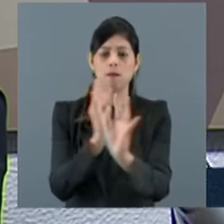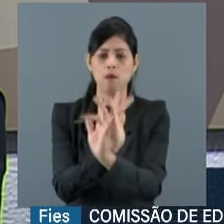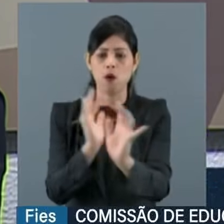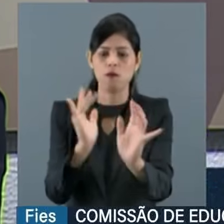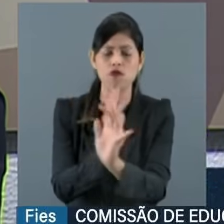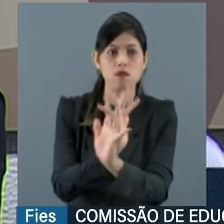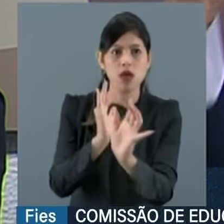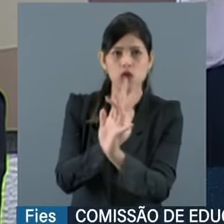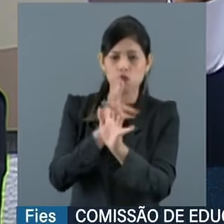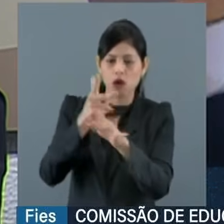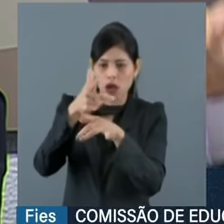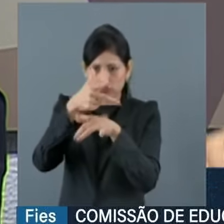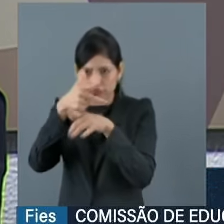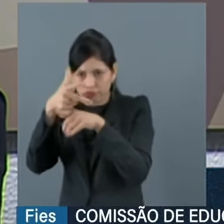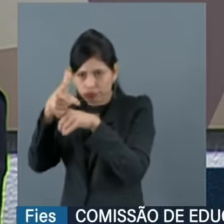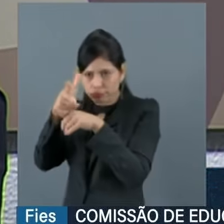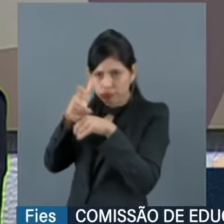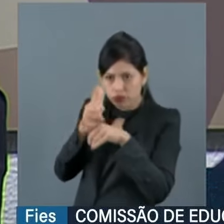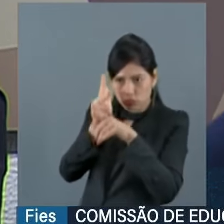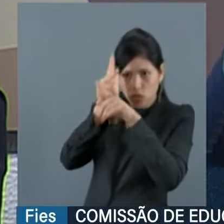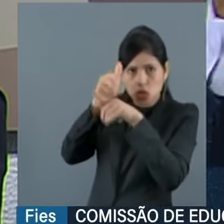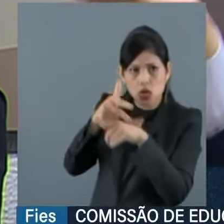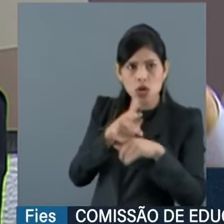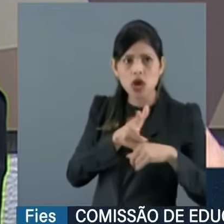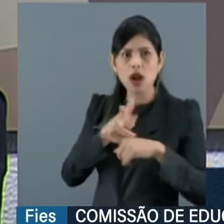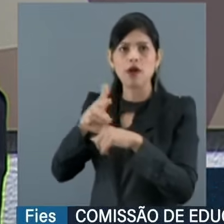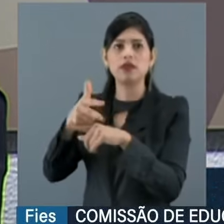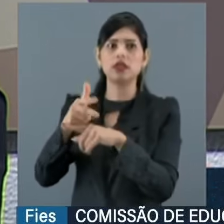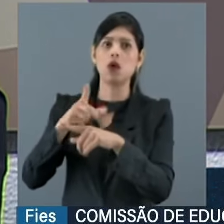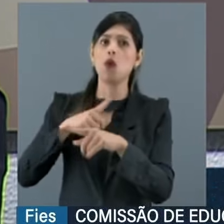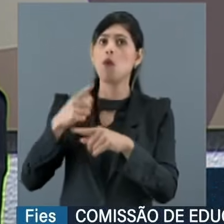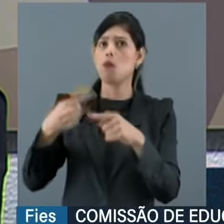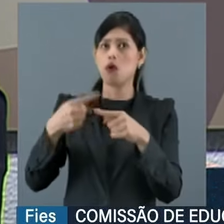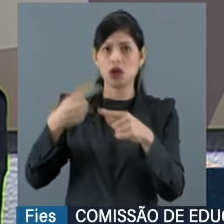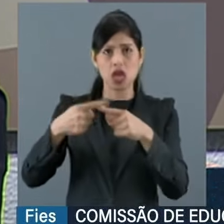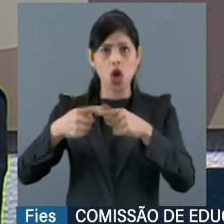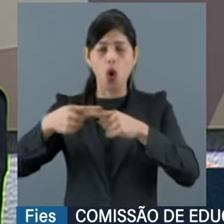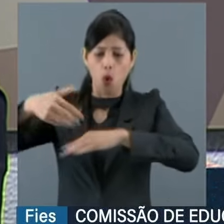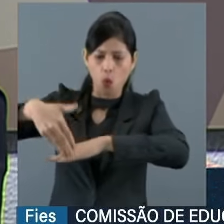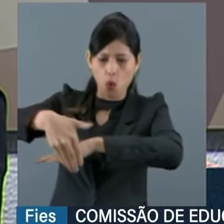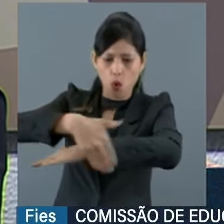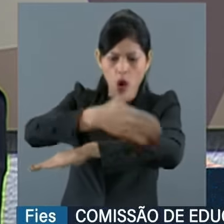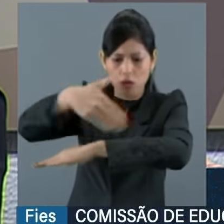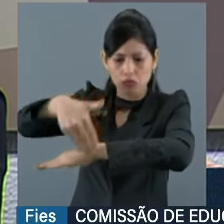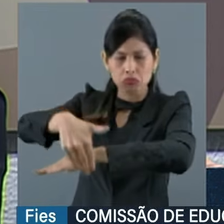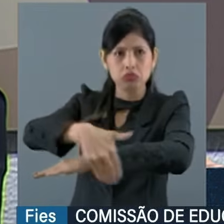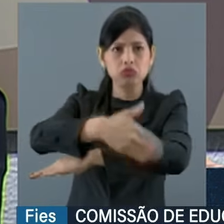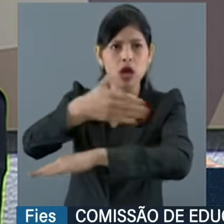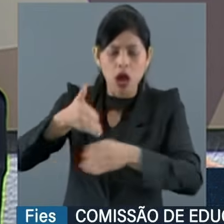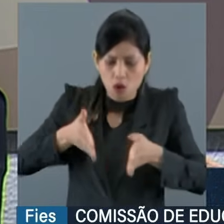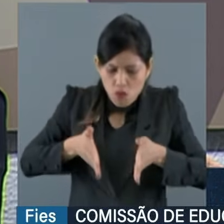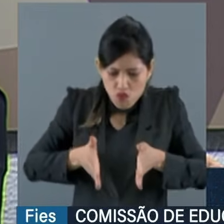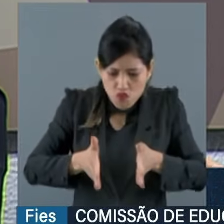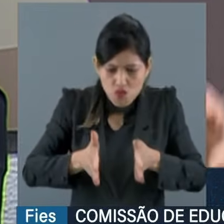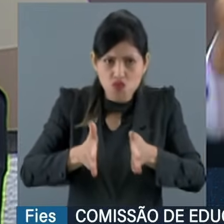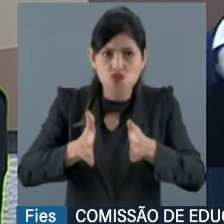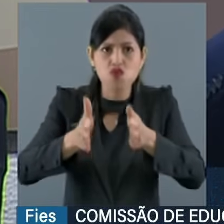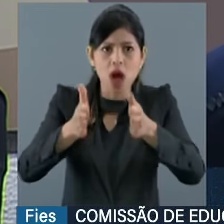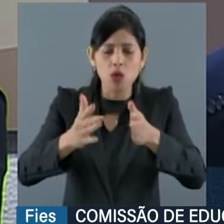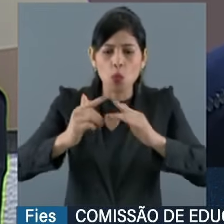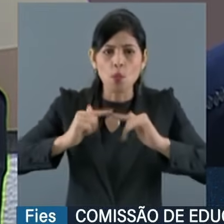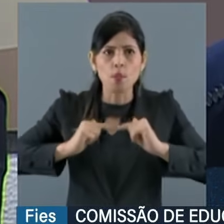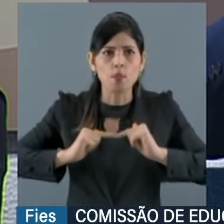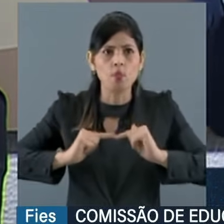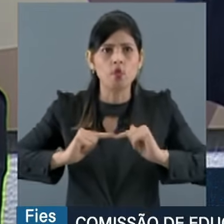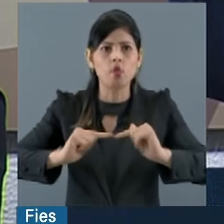consideradas desnecessárias pela Polícia Federal porque eram corredores vazios, já que não houve invasão no Ministério da Justiça. Isso